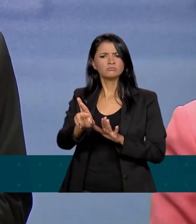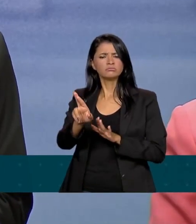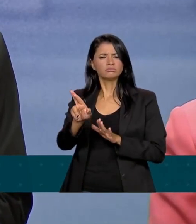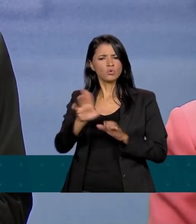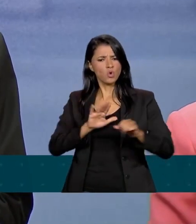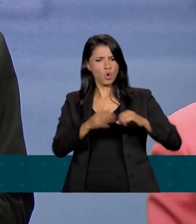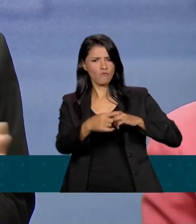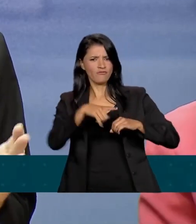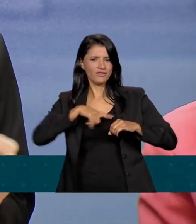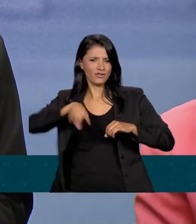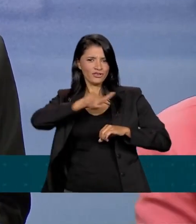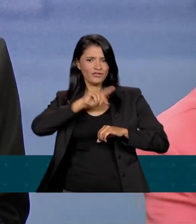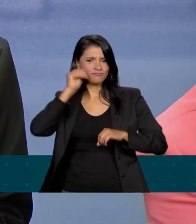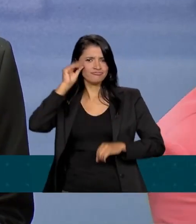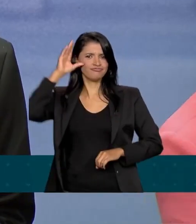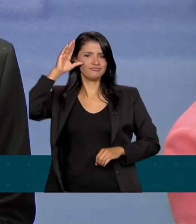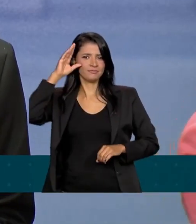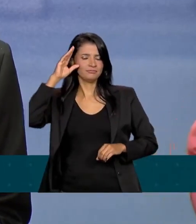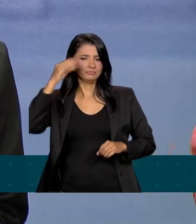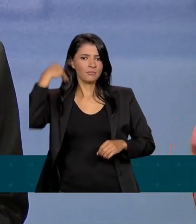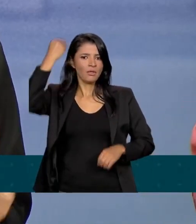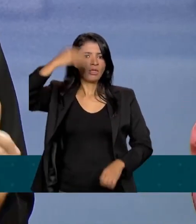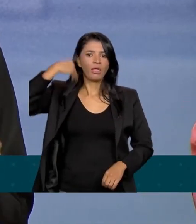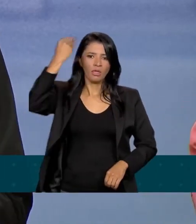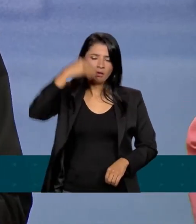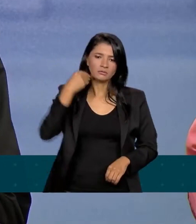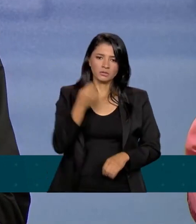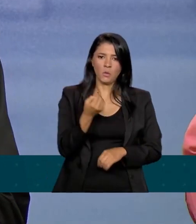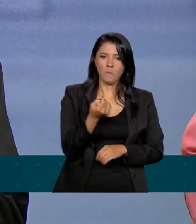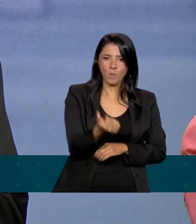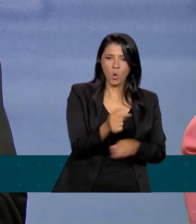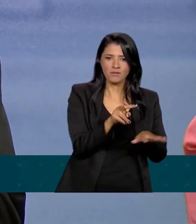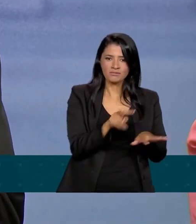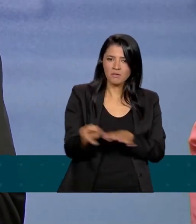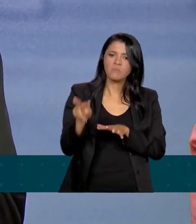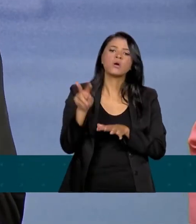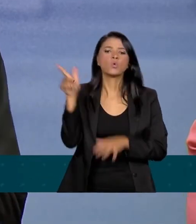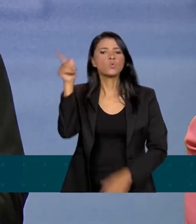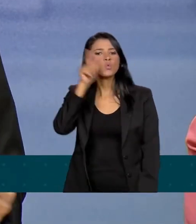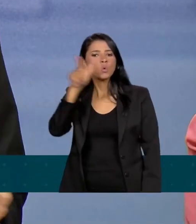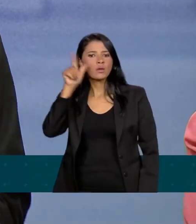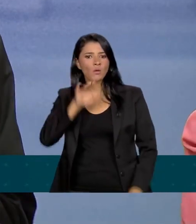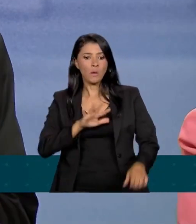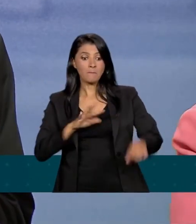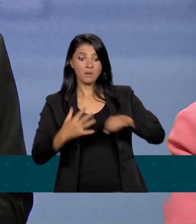talvez poucas semanas, a gente conseguiu, com uma